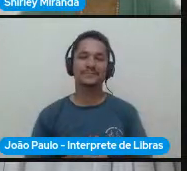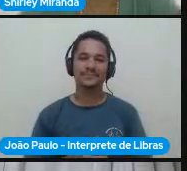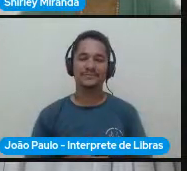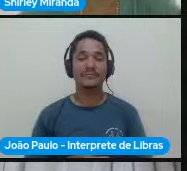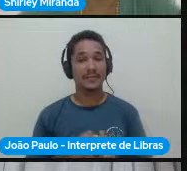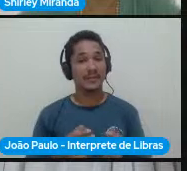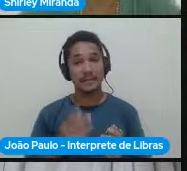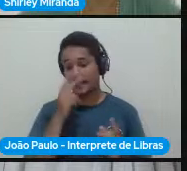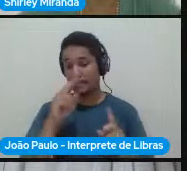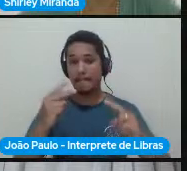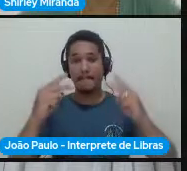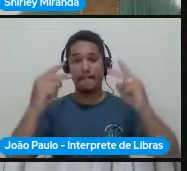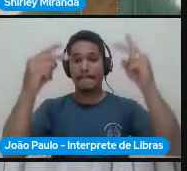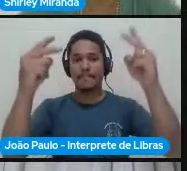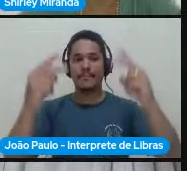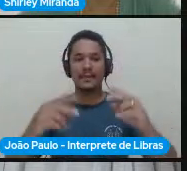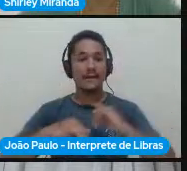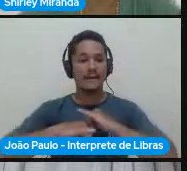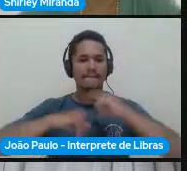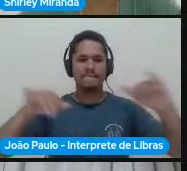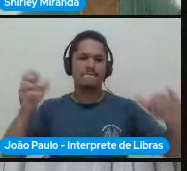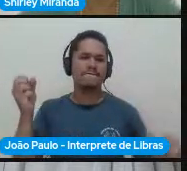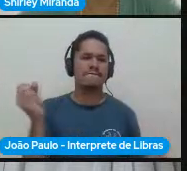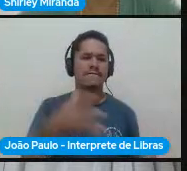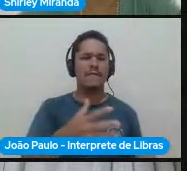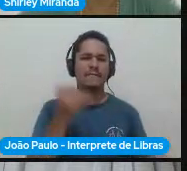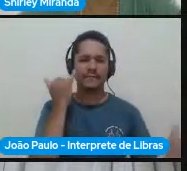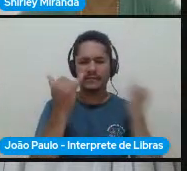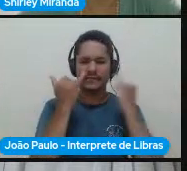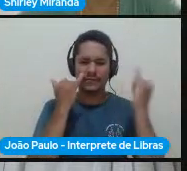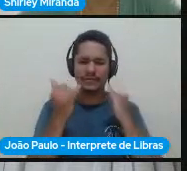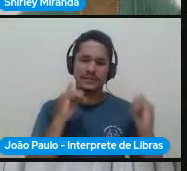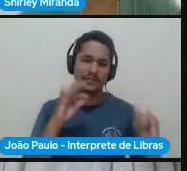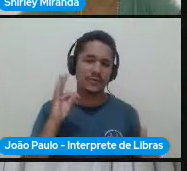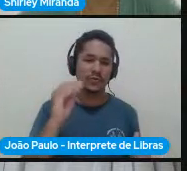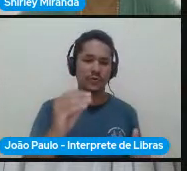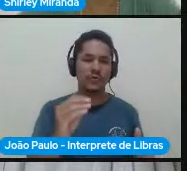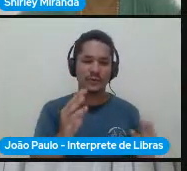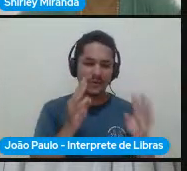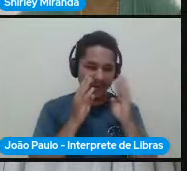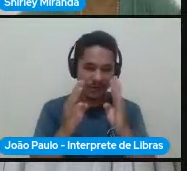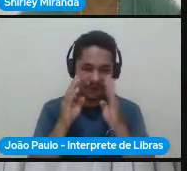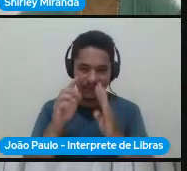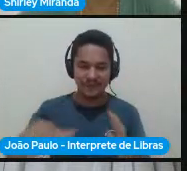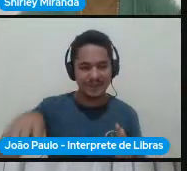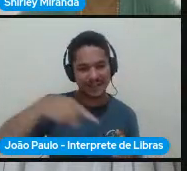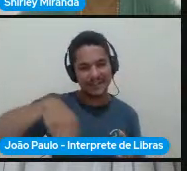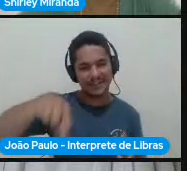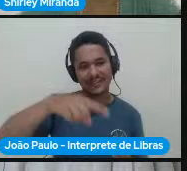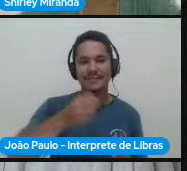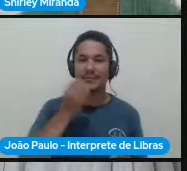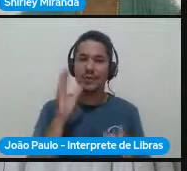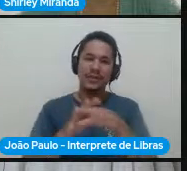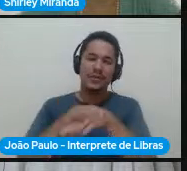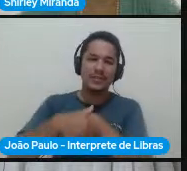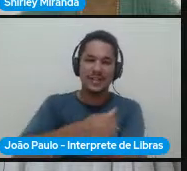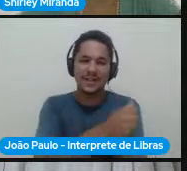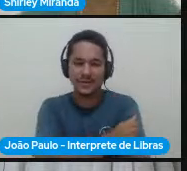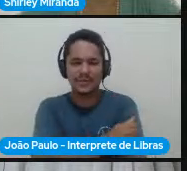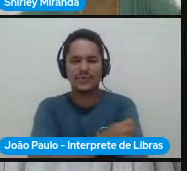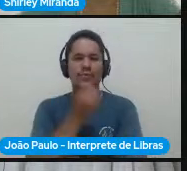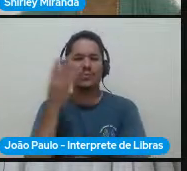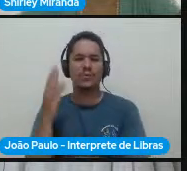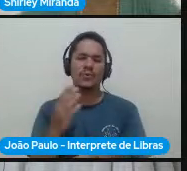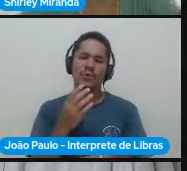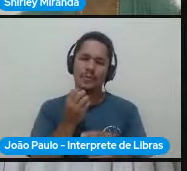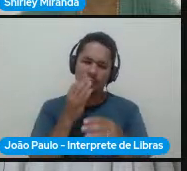uma notícia de primeira mão. Vou dar uma notícia de primeira mão a todos os ouvintes. Boa noite a todos os estudantes, aos professores que estão